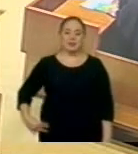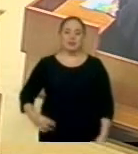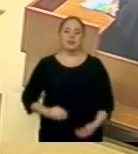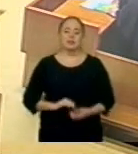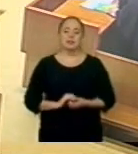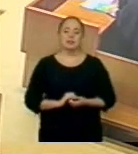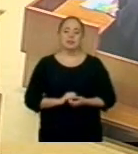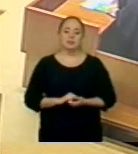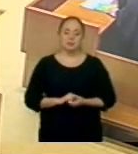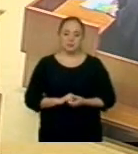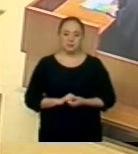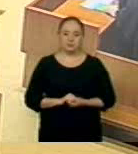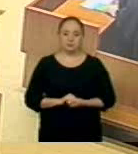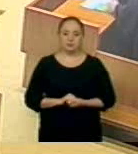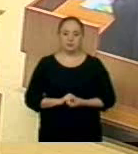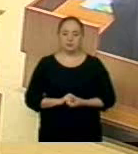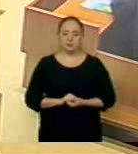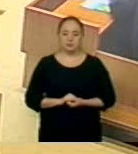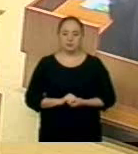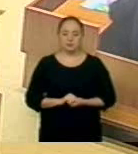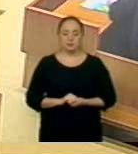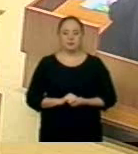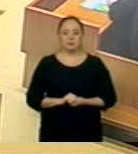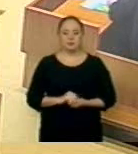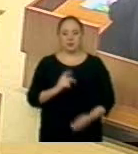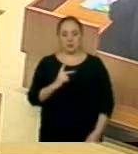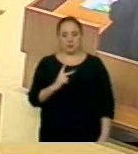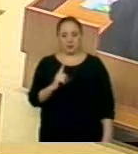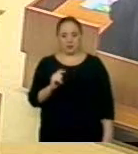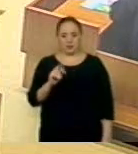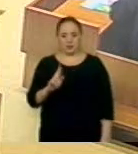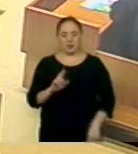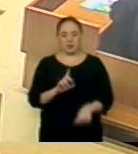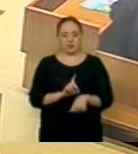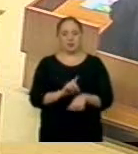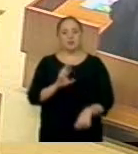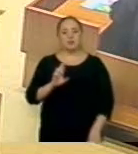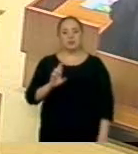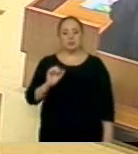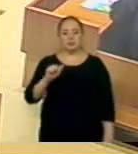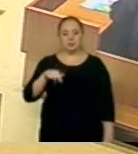eminente procuradora-geral da República,